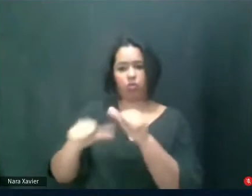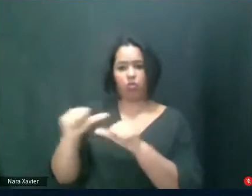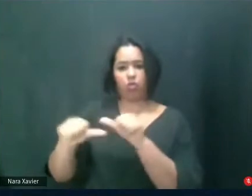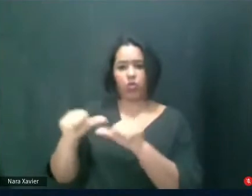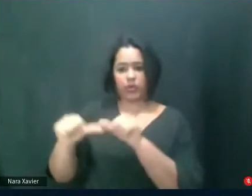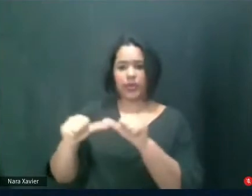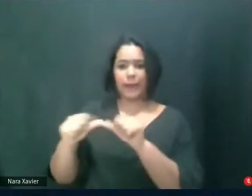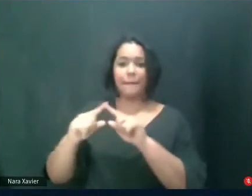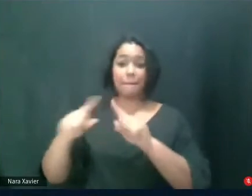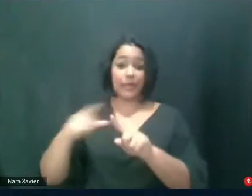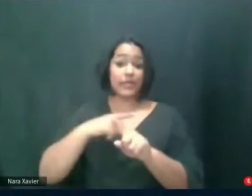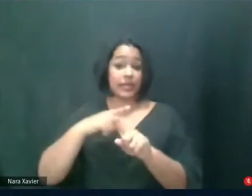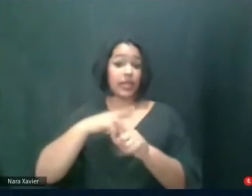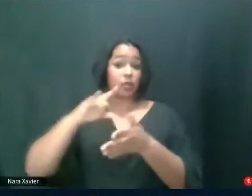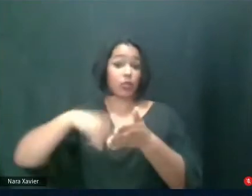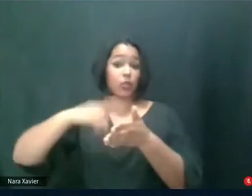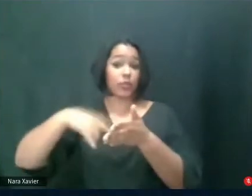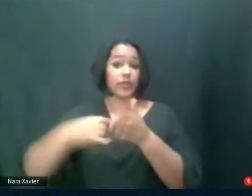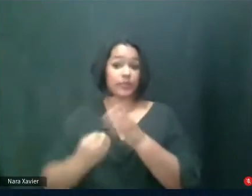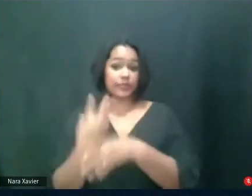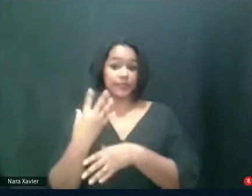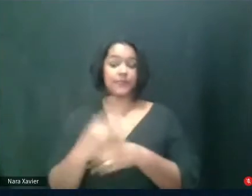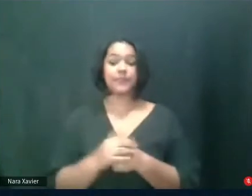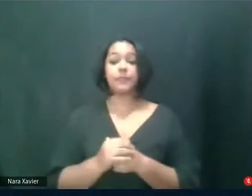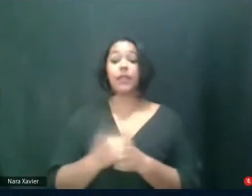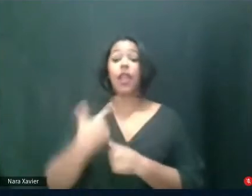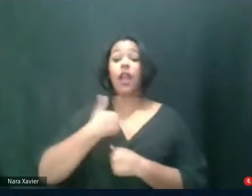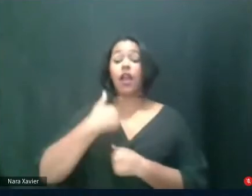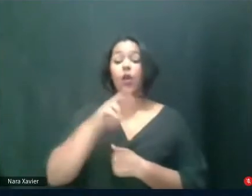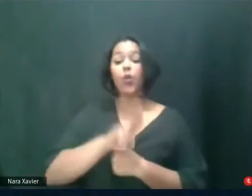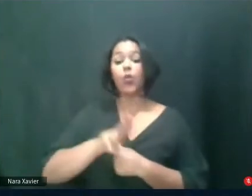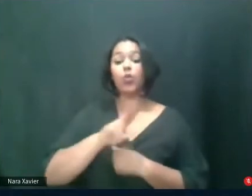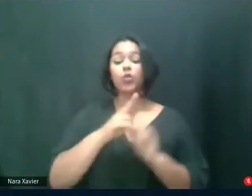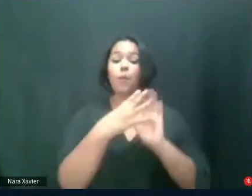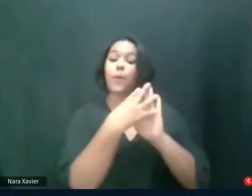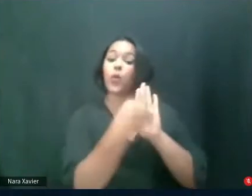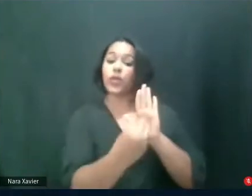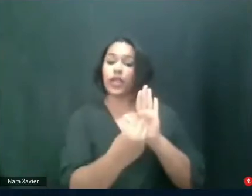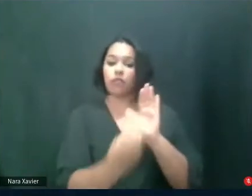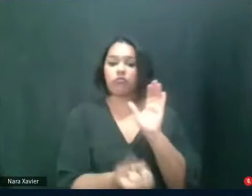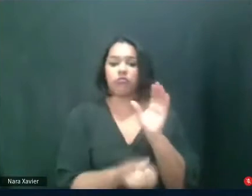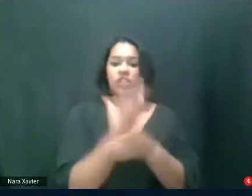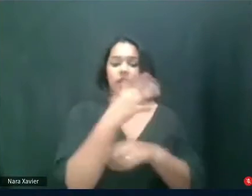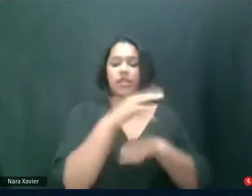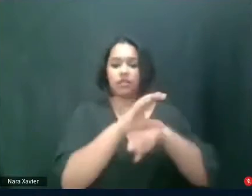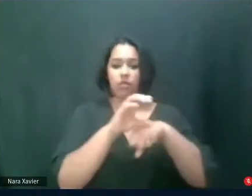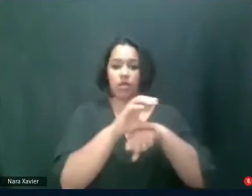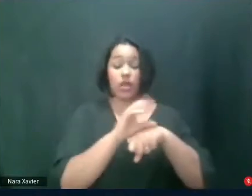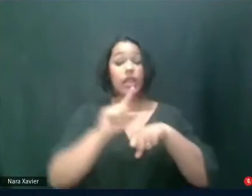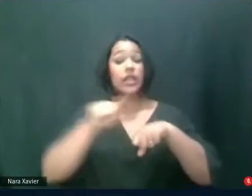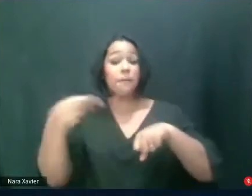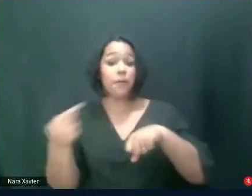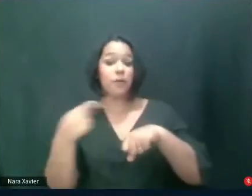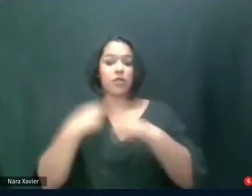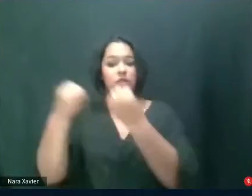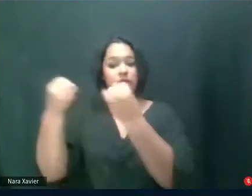ele está citado, sim. E aí eu uso o modelo de criação do CAIS para colocar, e depois eu até coloco